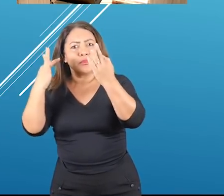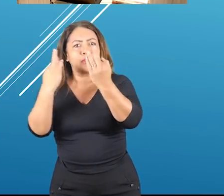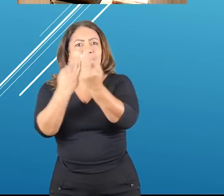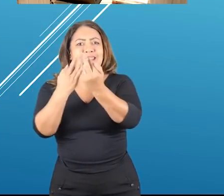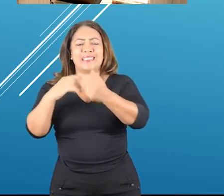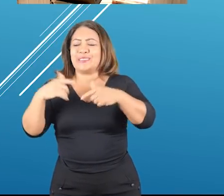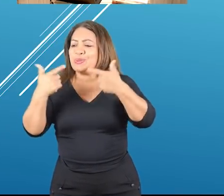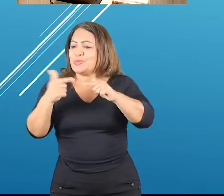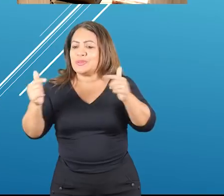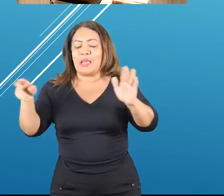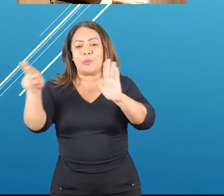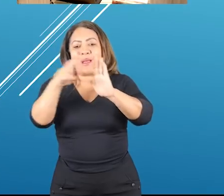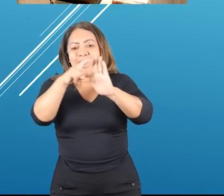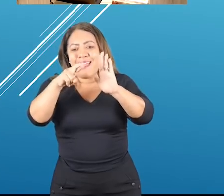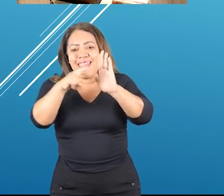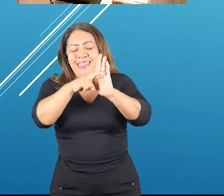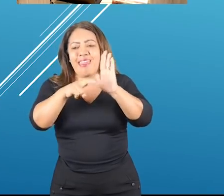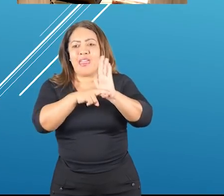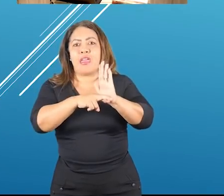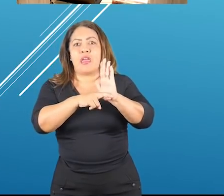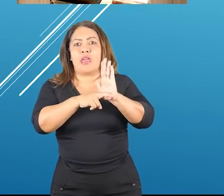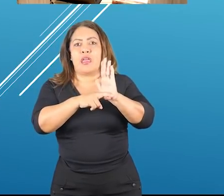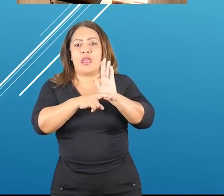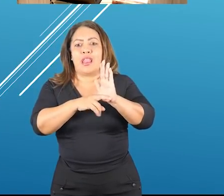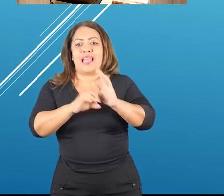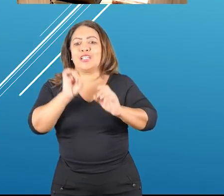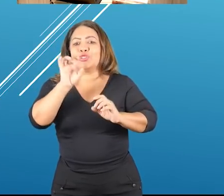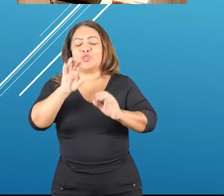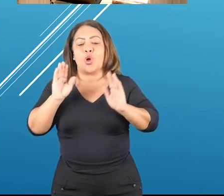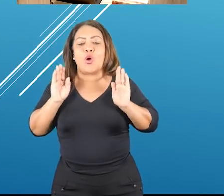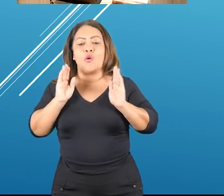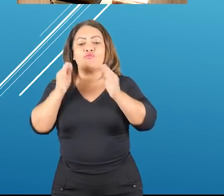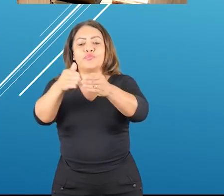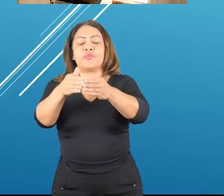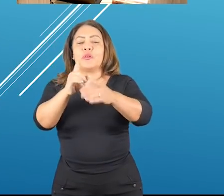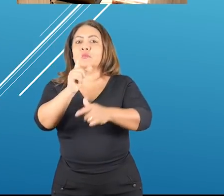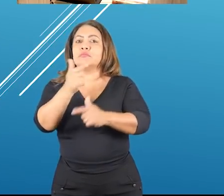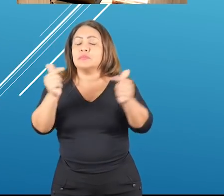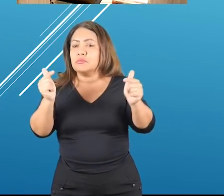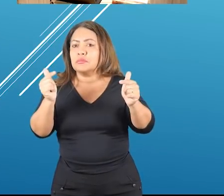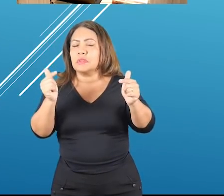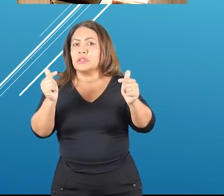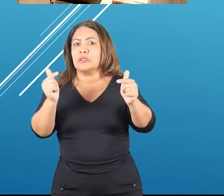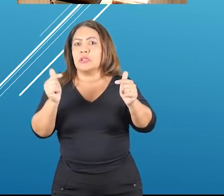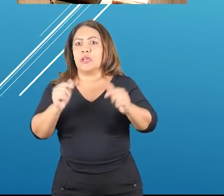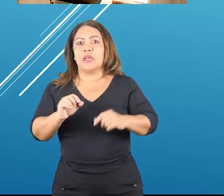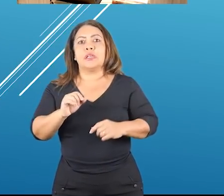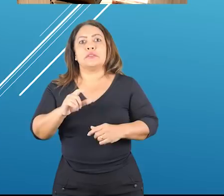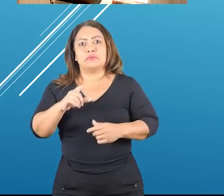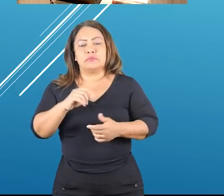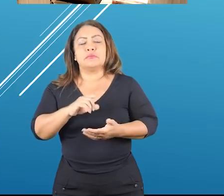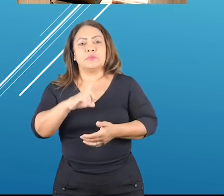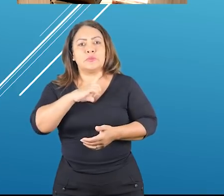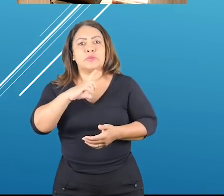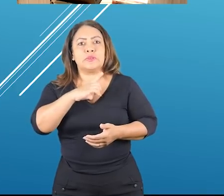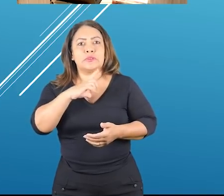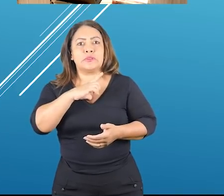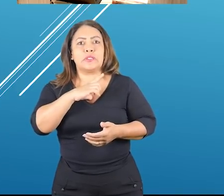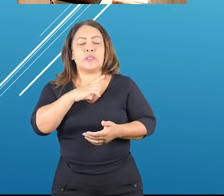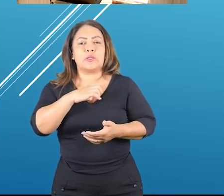há uma regra, não há uma forma única para se pensar esses mecanismos